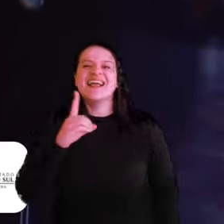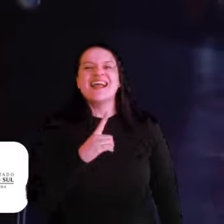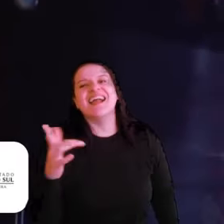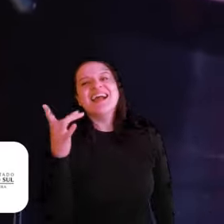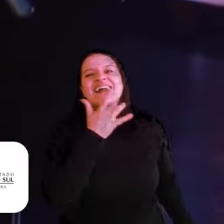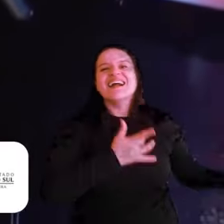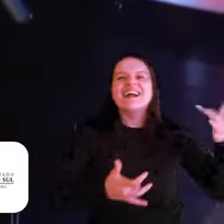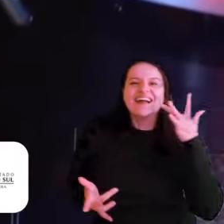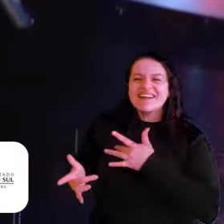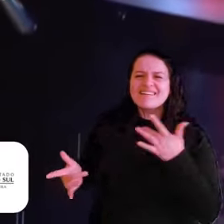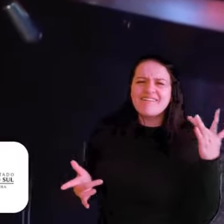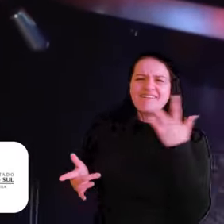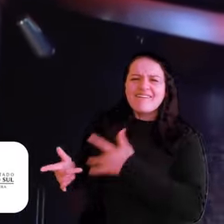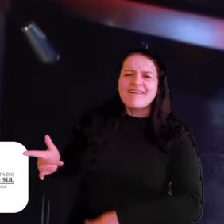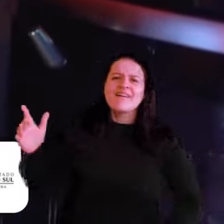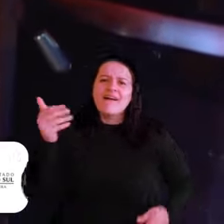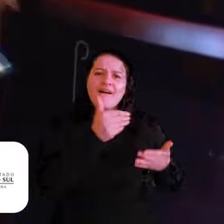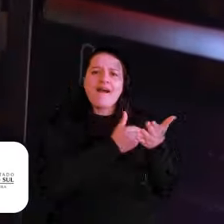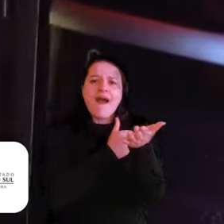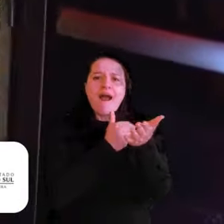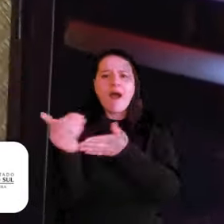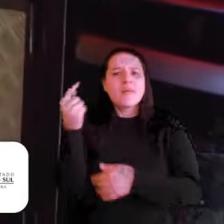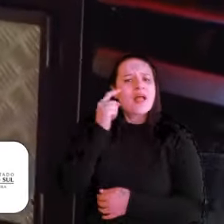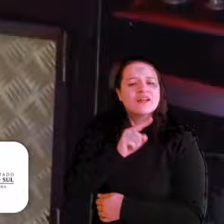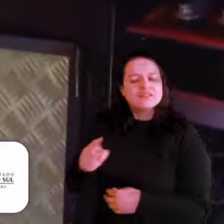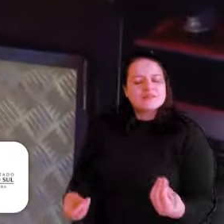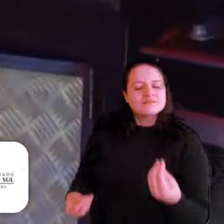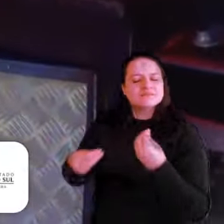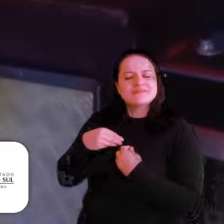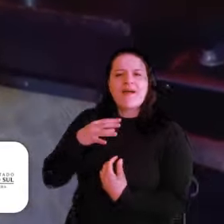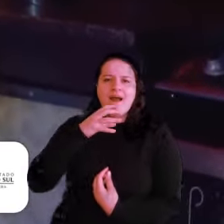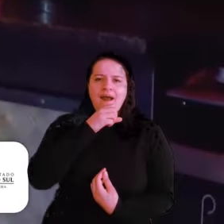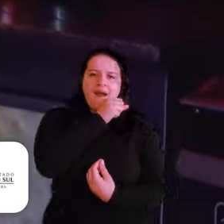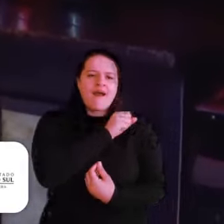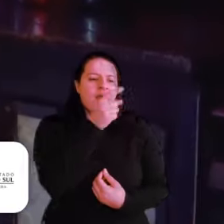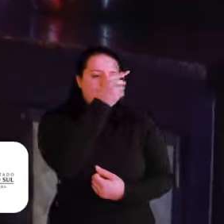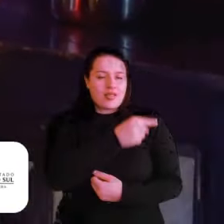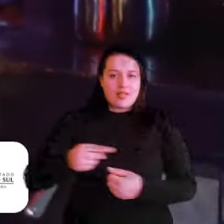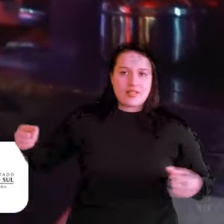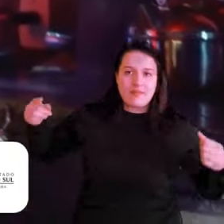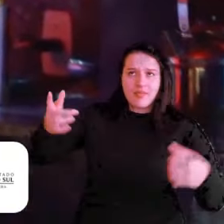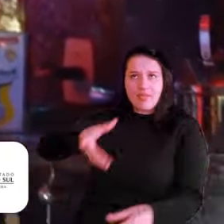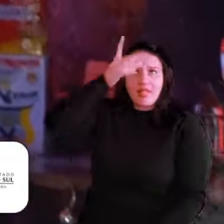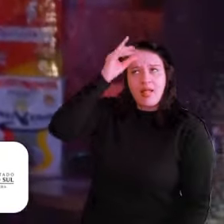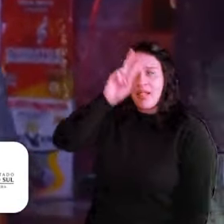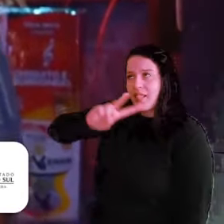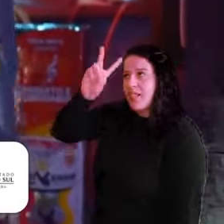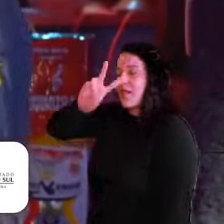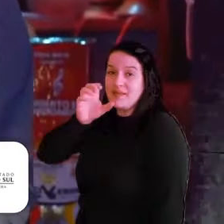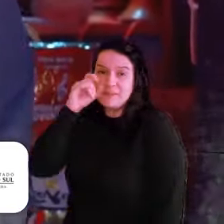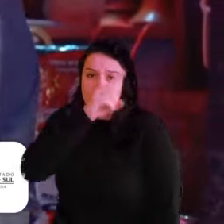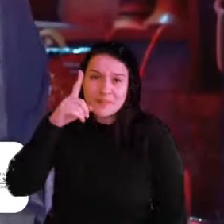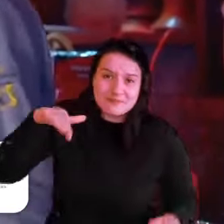história. A bom pra mais de meta, meu bem na chute. Pra começar o dia, vou bater pra aquecer. A semana é linda, não perco a